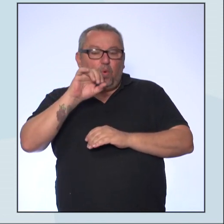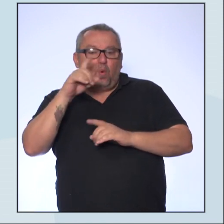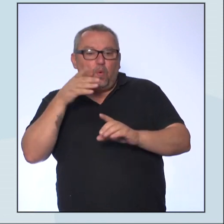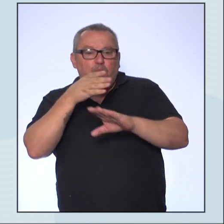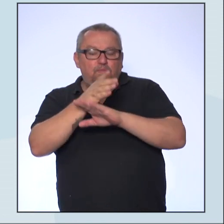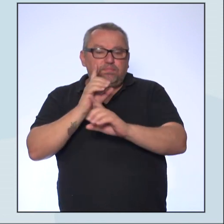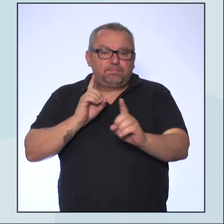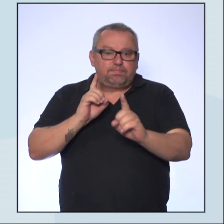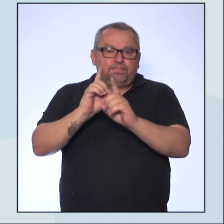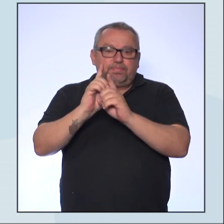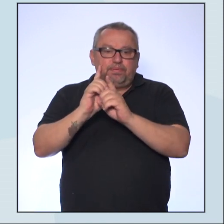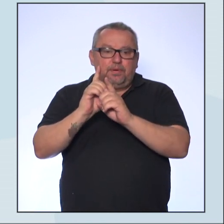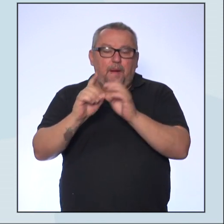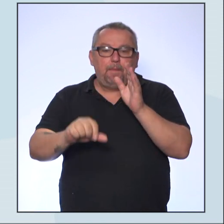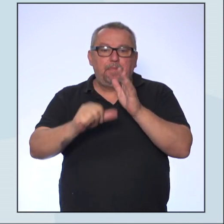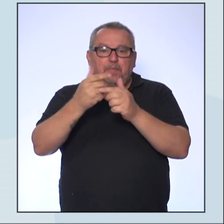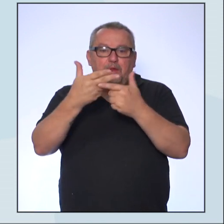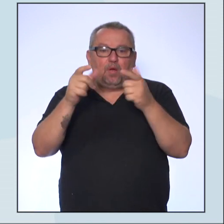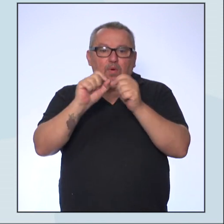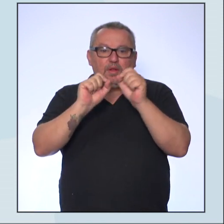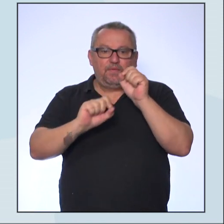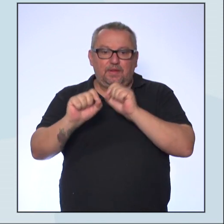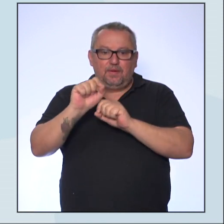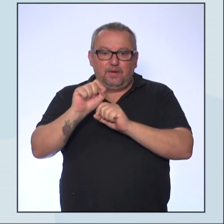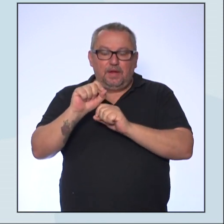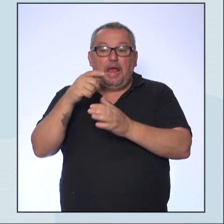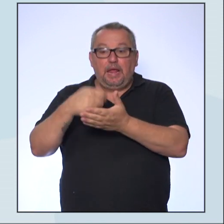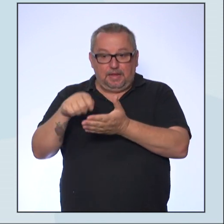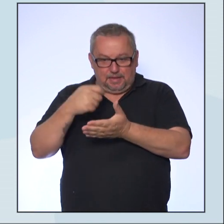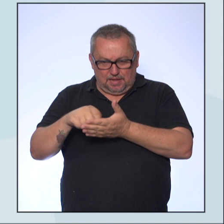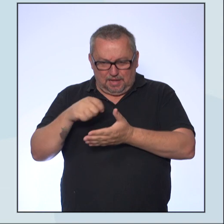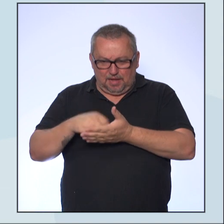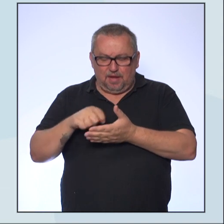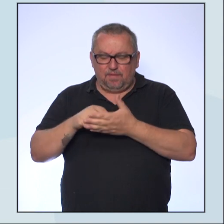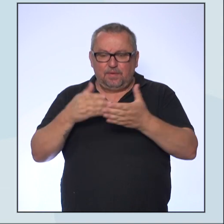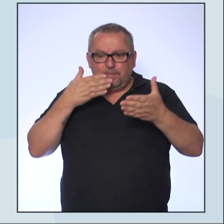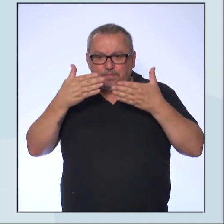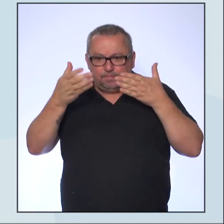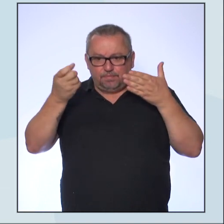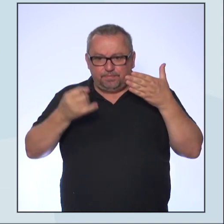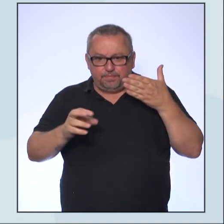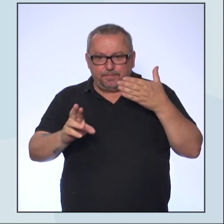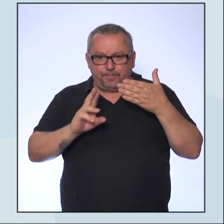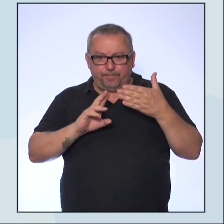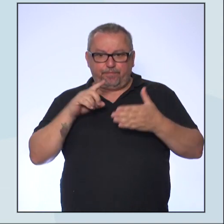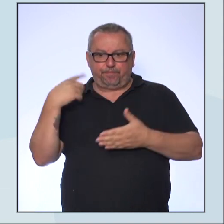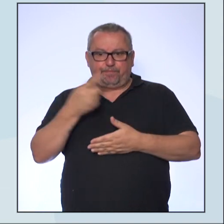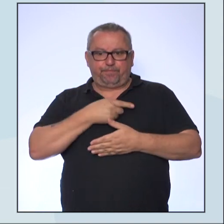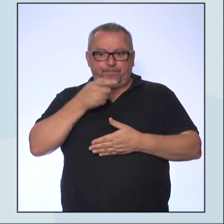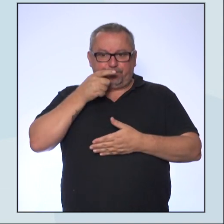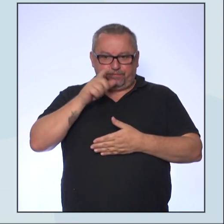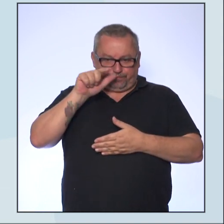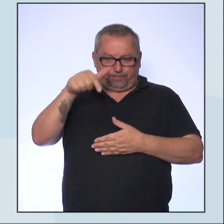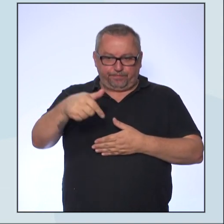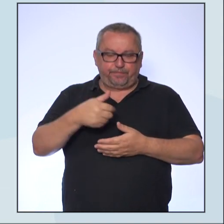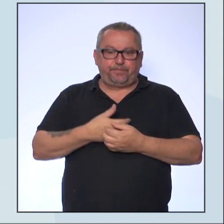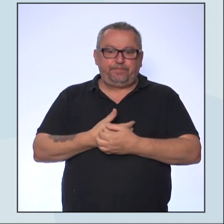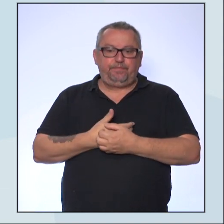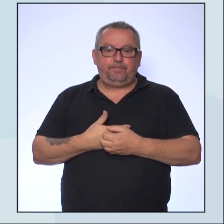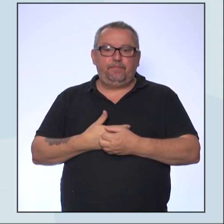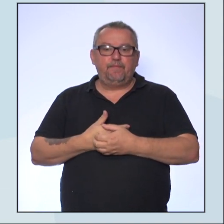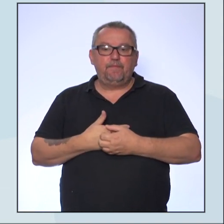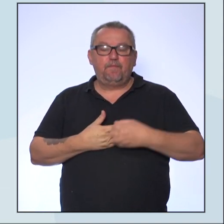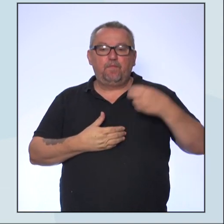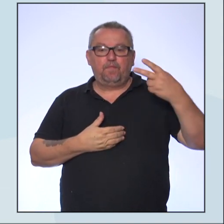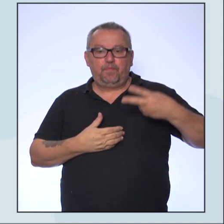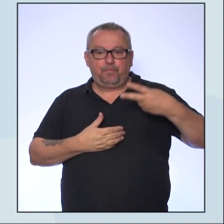atender, né, o cliente, qual que é o procedimento? Escreva aí, coloque no chat a resposta para a gente ver depois. Só que são 2 perguntas, né?